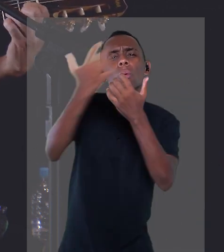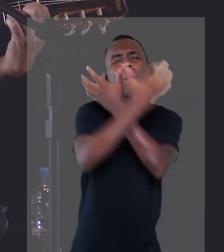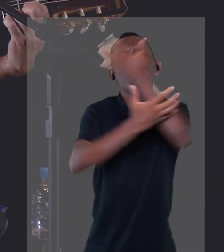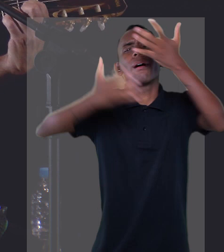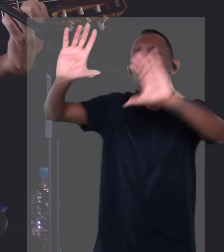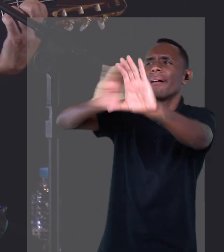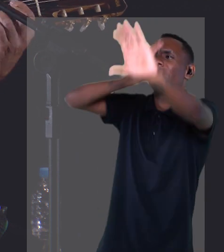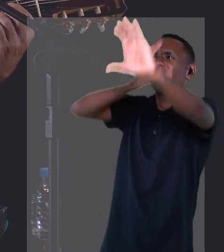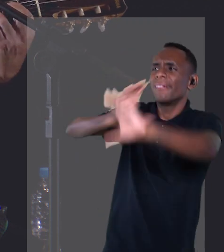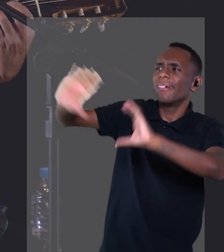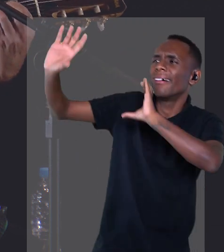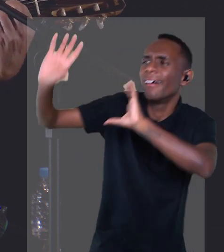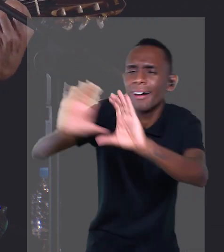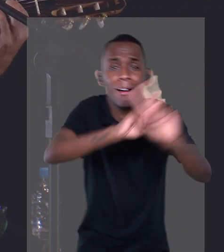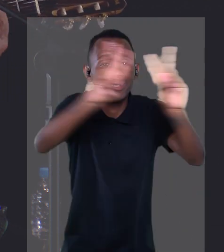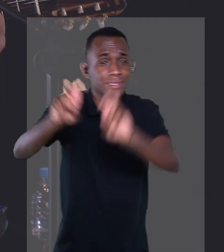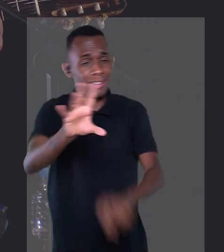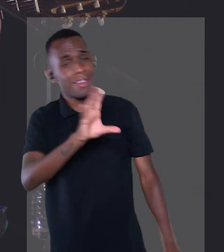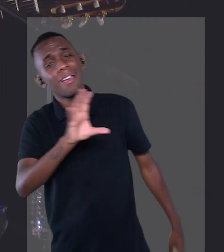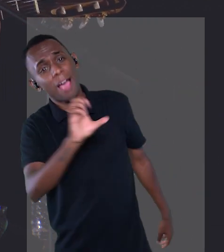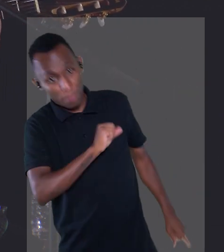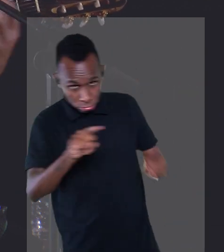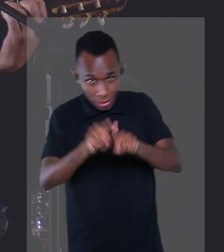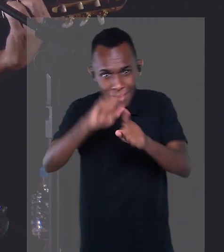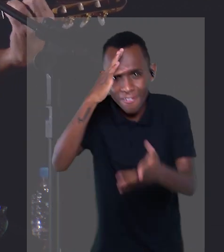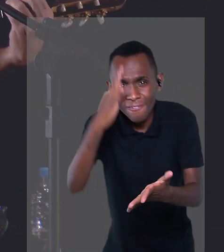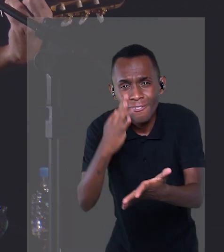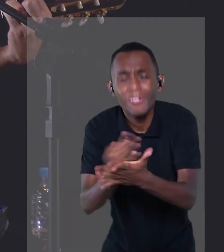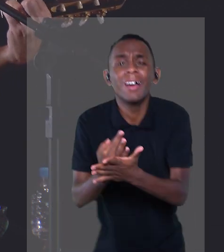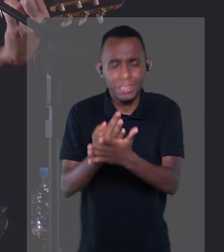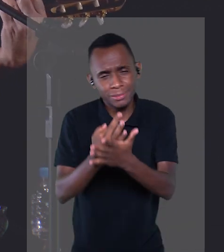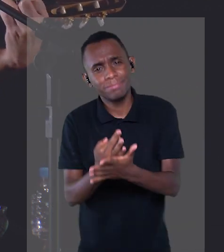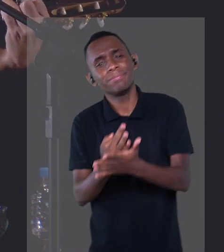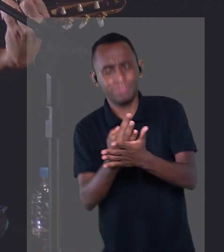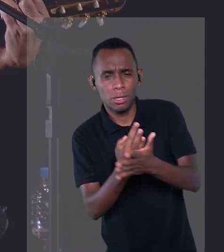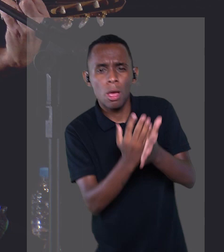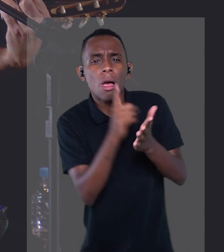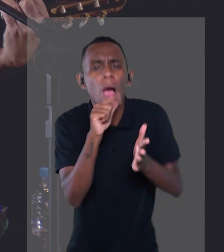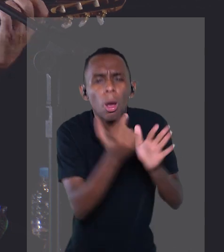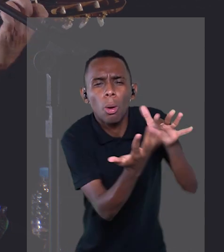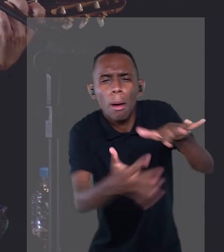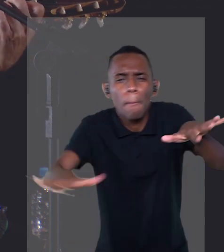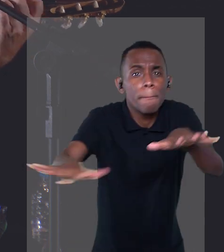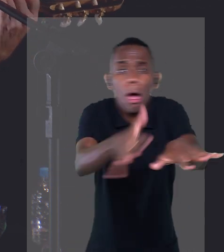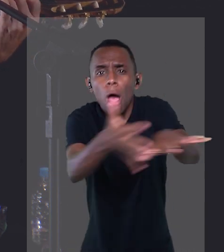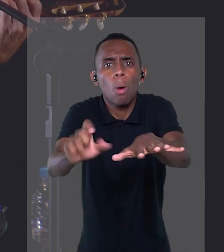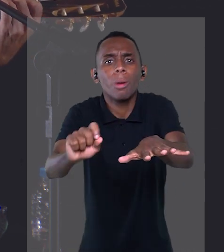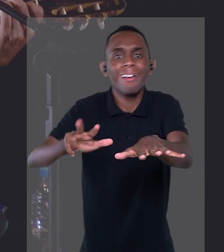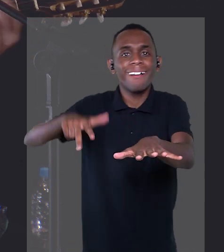Cantando um fado de amor e de fé, atravesso o oceano a pé.